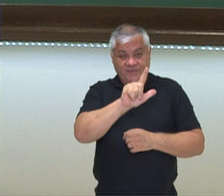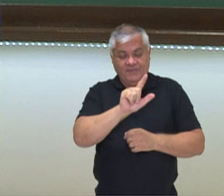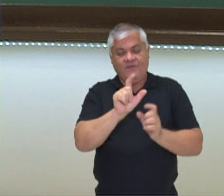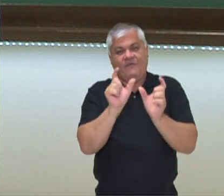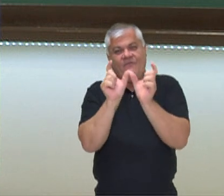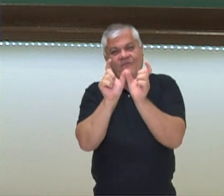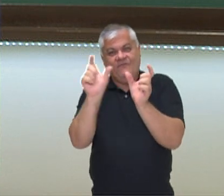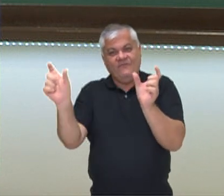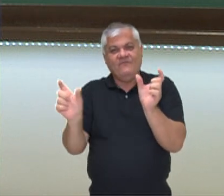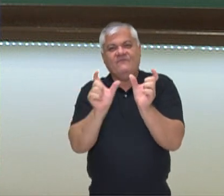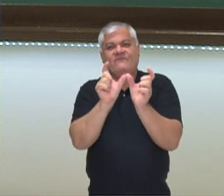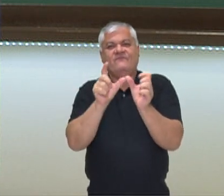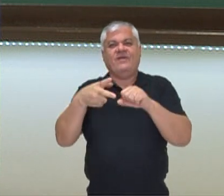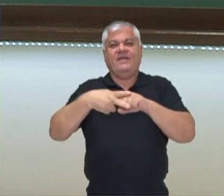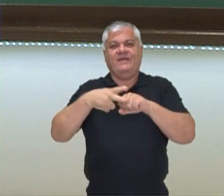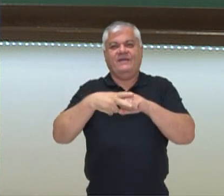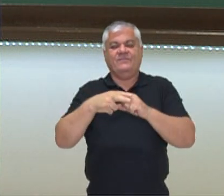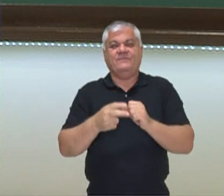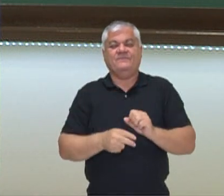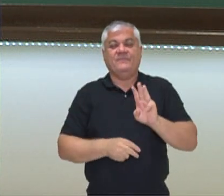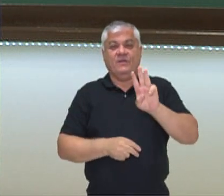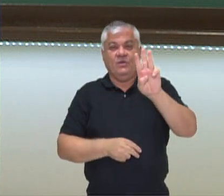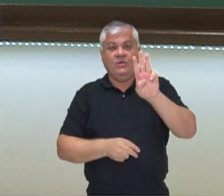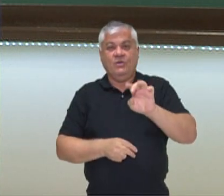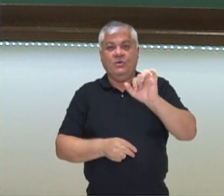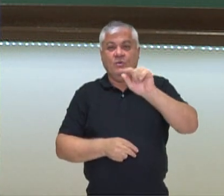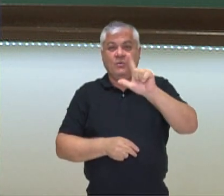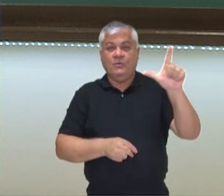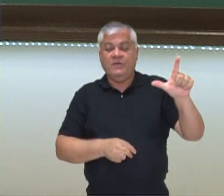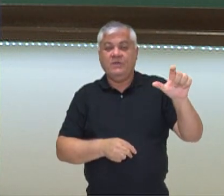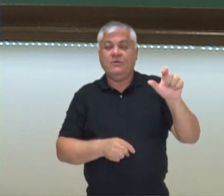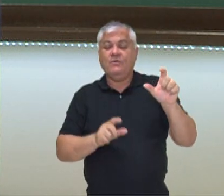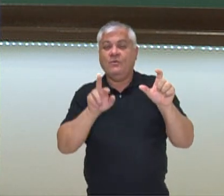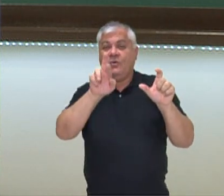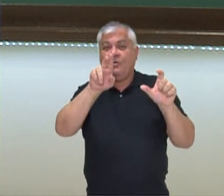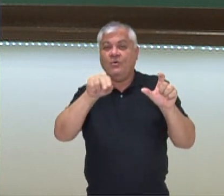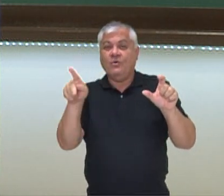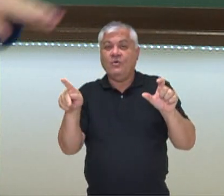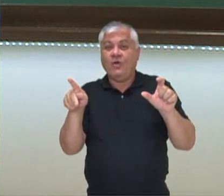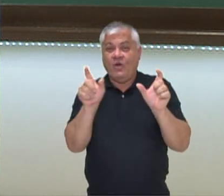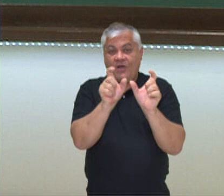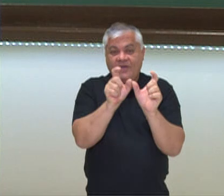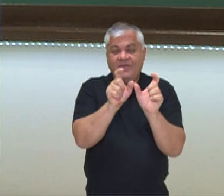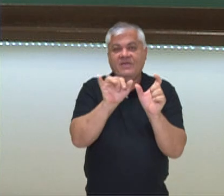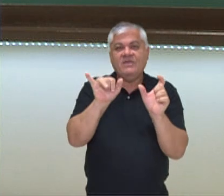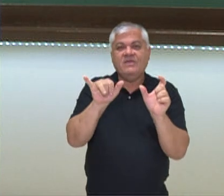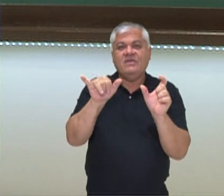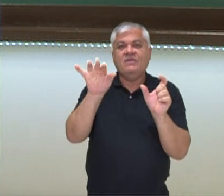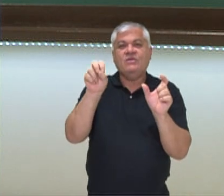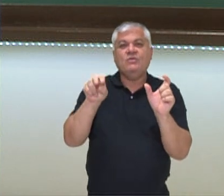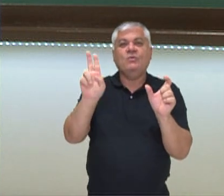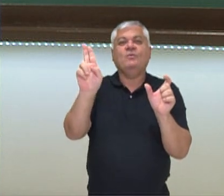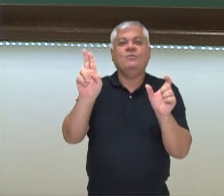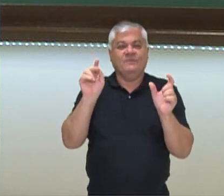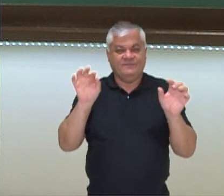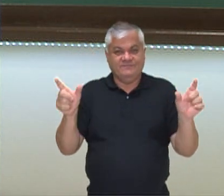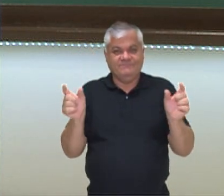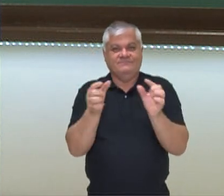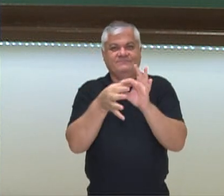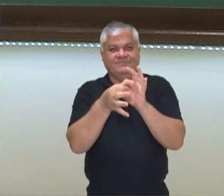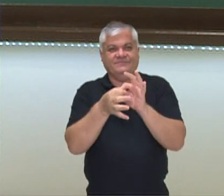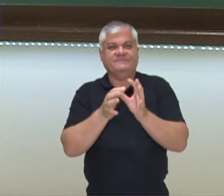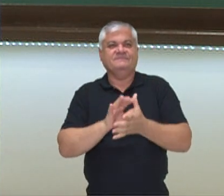verbo tenha um complemento. Então ficaria we will rock you, porque quem agita, agita alguém, certo?